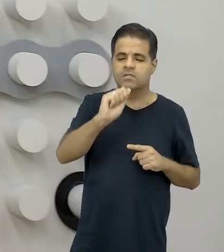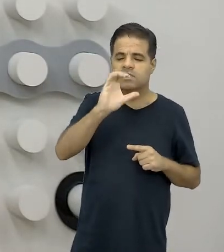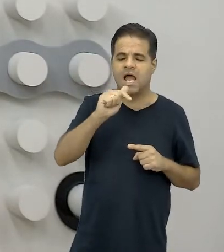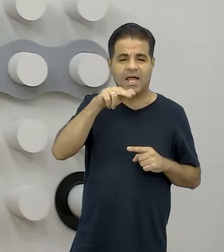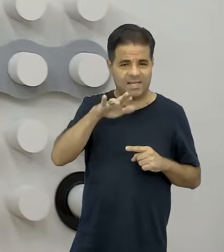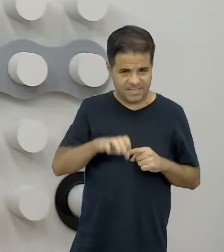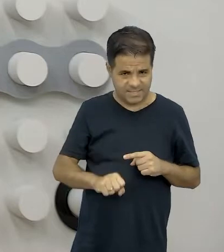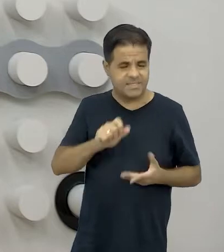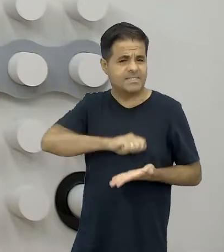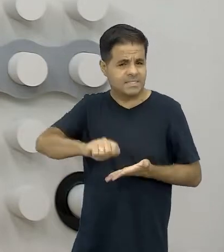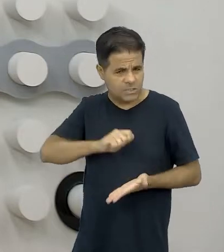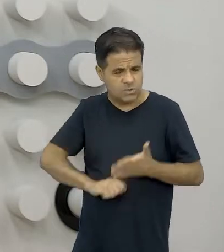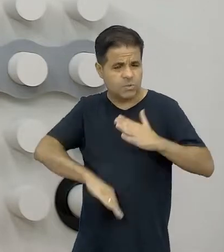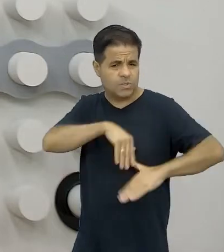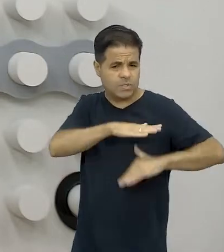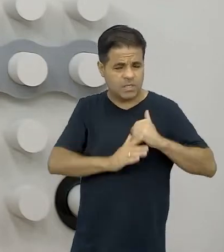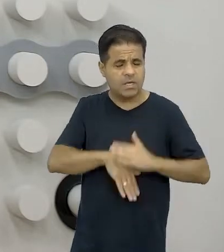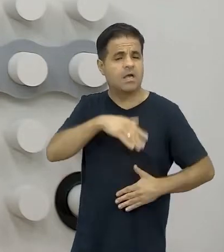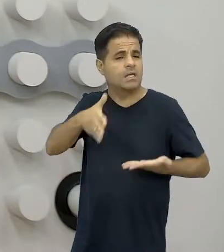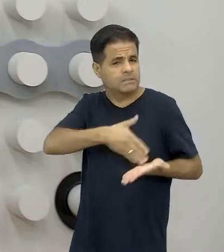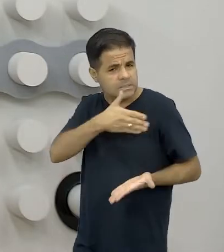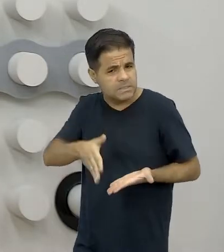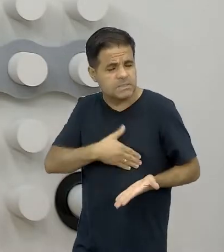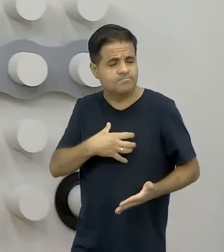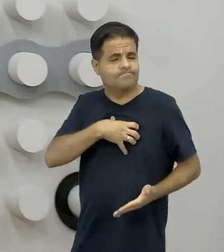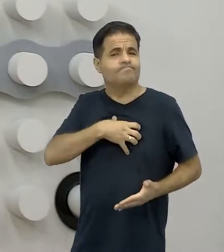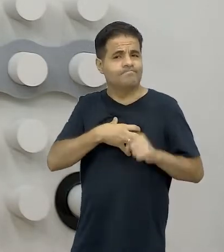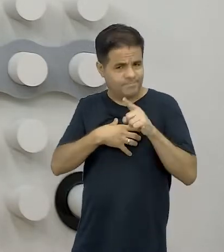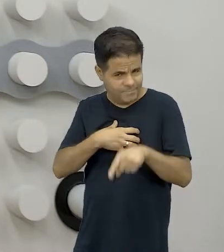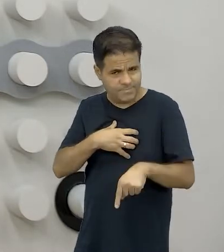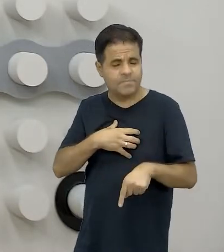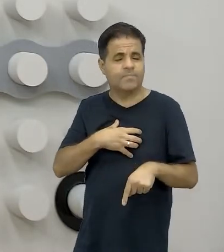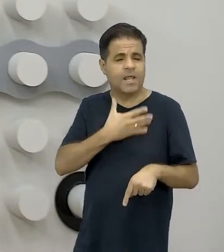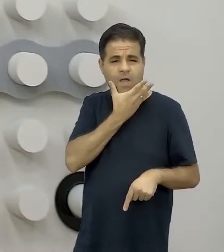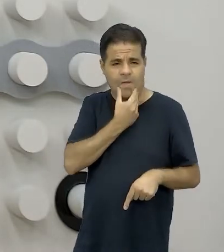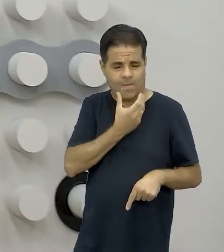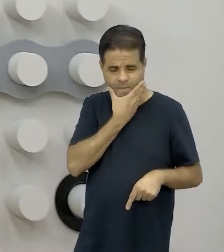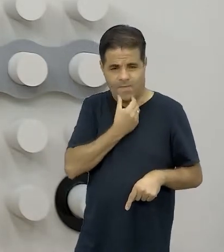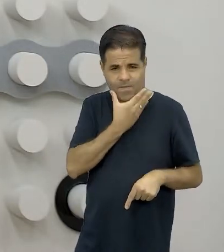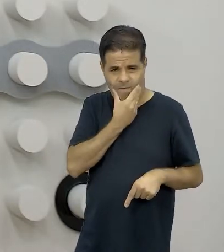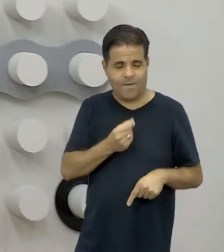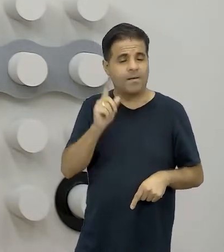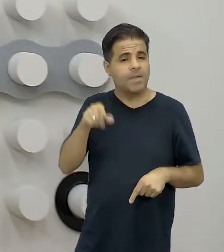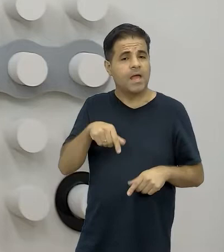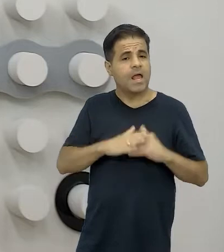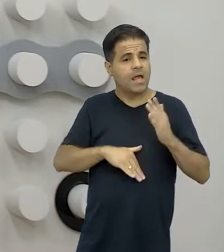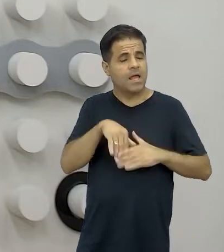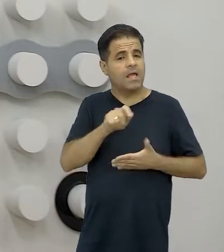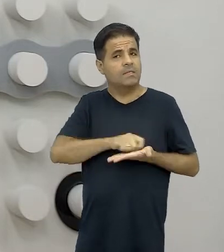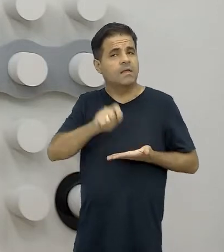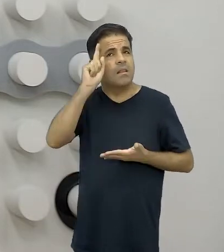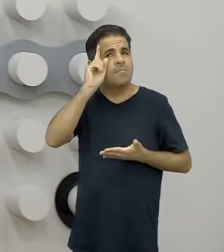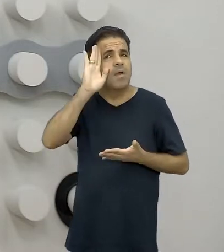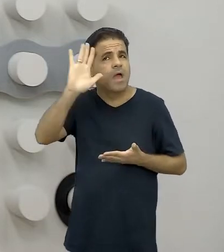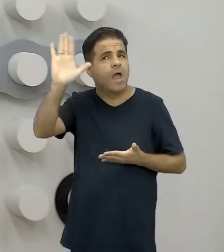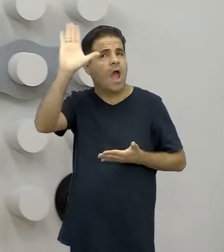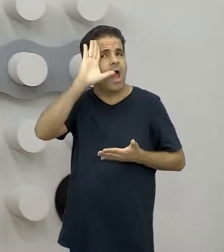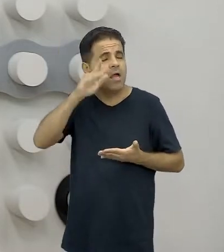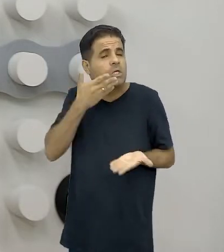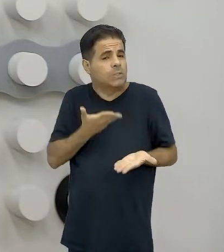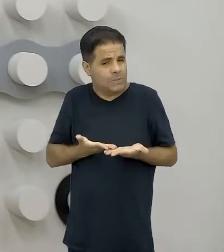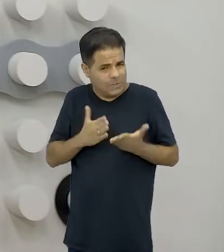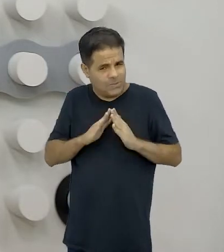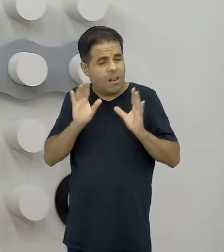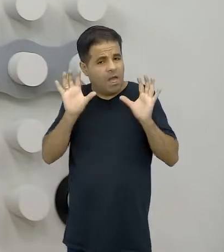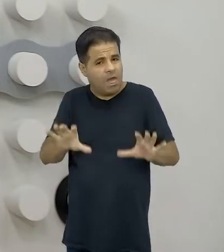o escritor desse livro, que se inspirou nesse maluco beleza que é o Joseph Jacotot, ele pensa o seguinte, que a